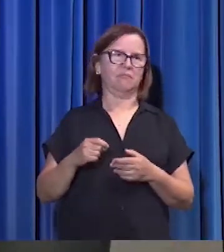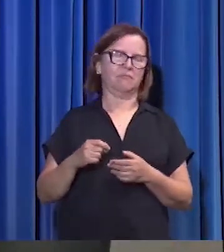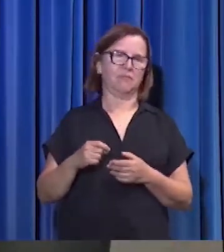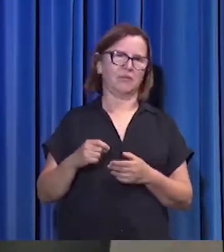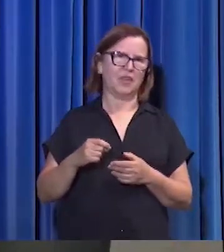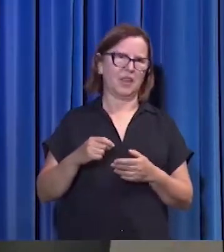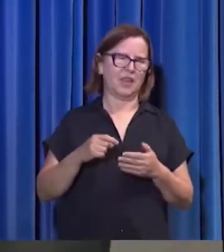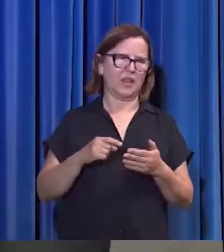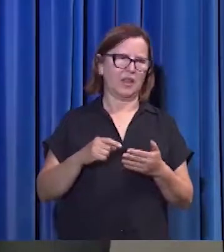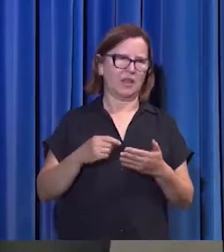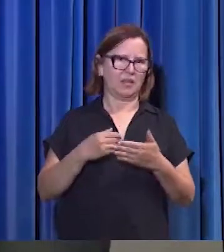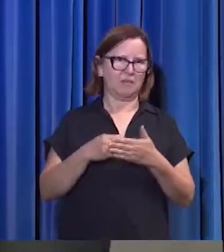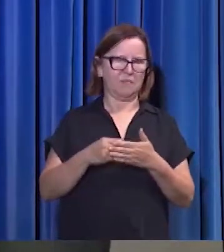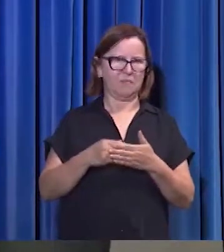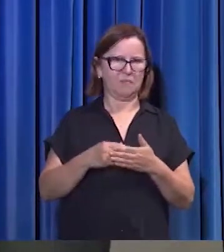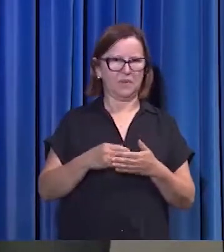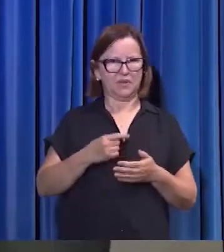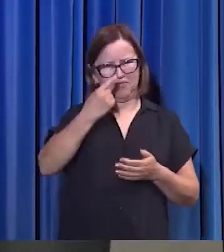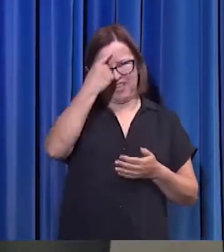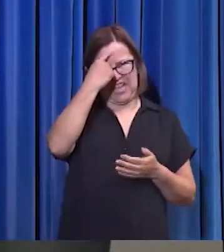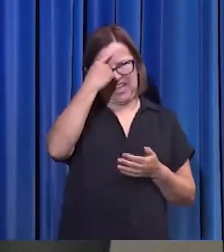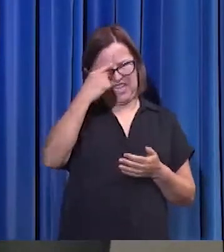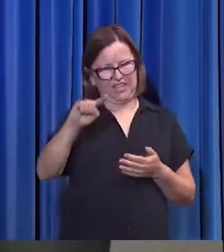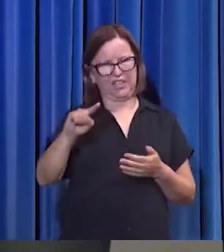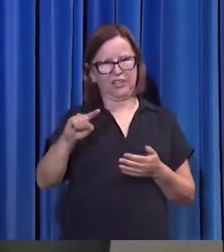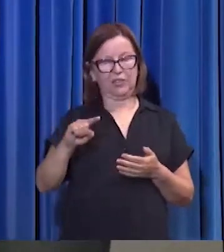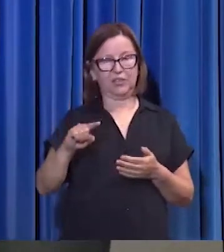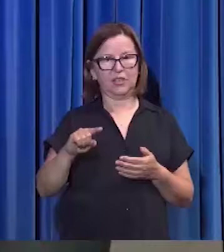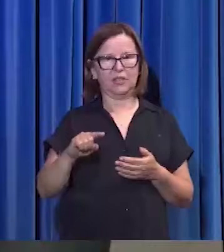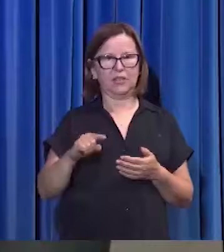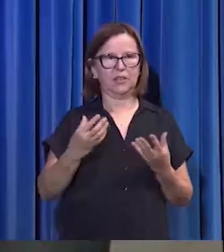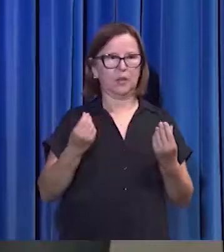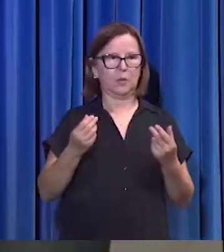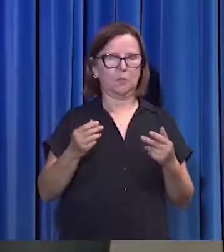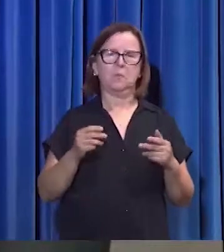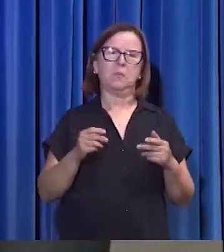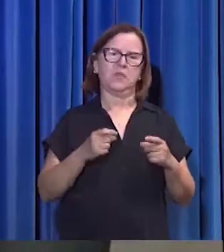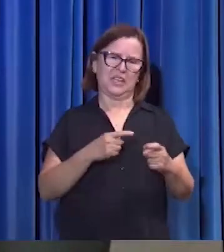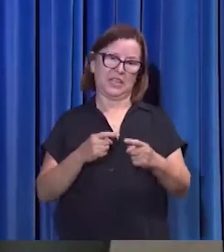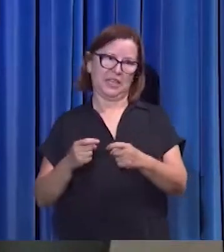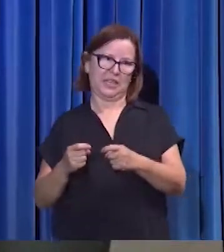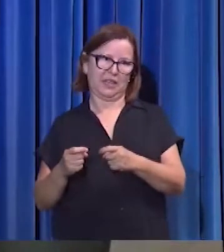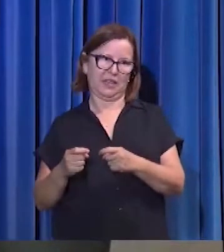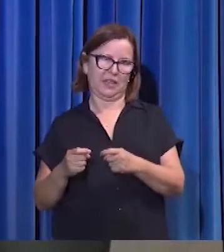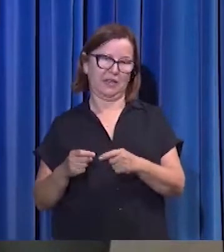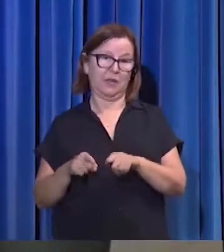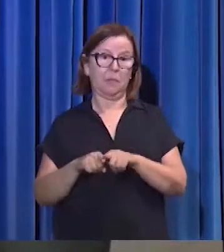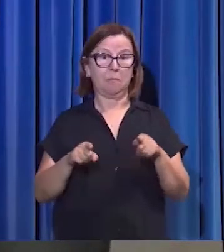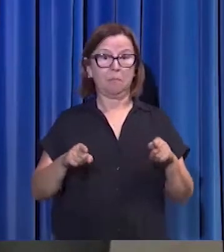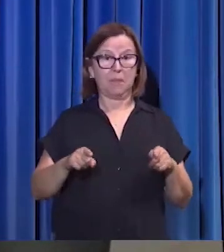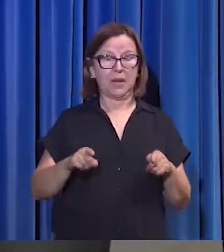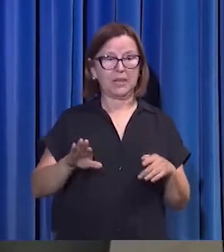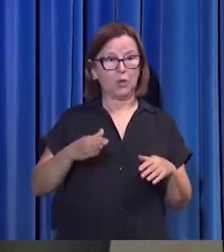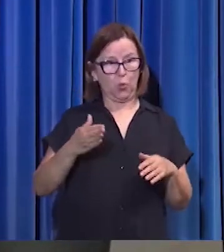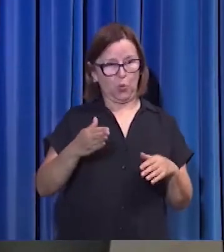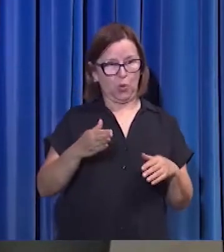conflito no mundo, e eles atraem uma paz. E quando eles disserem paz e segurança,